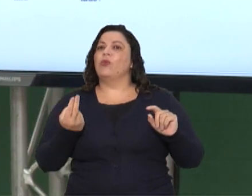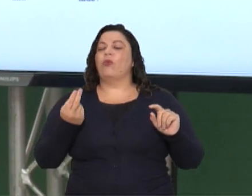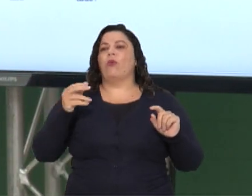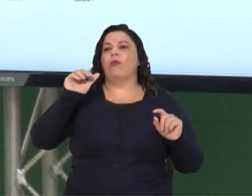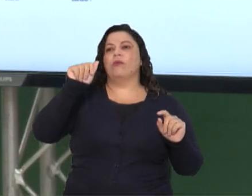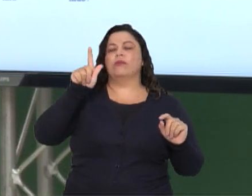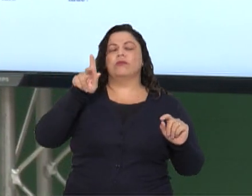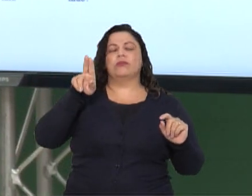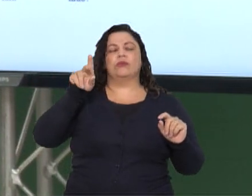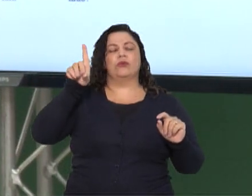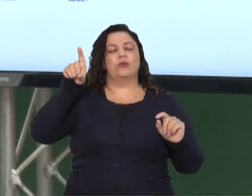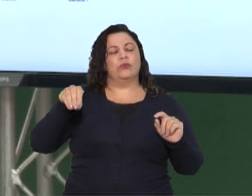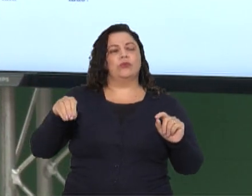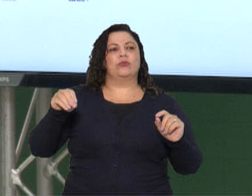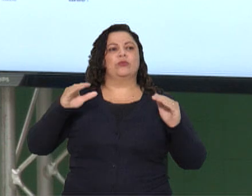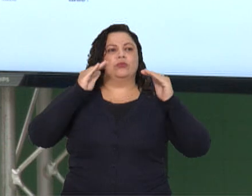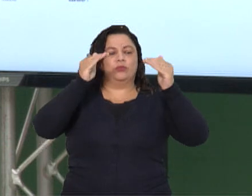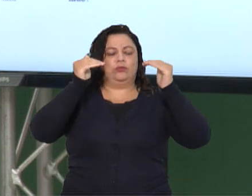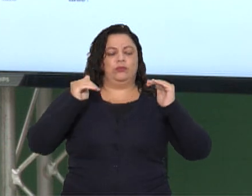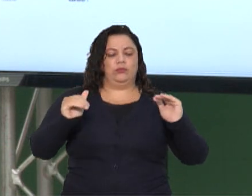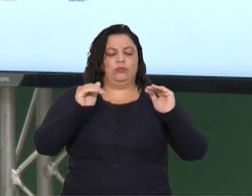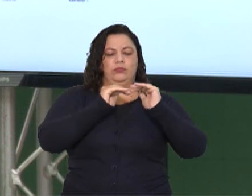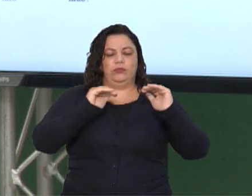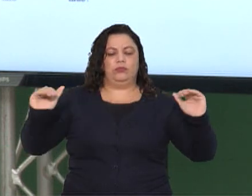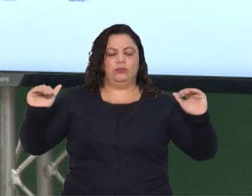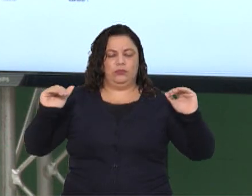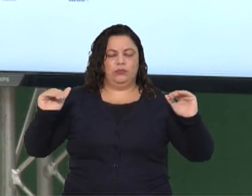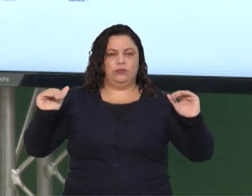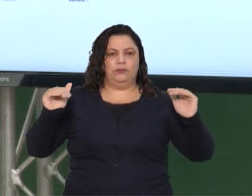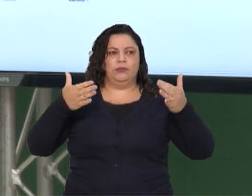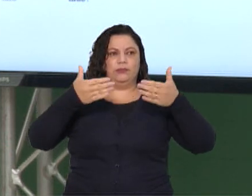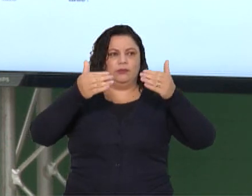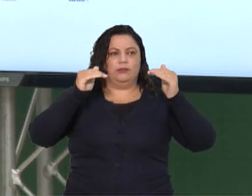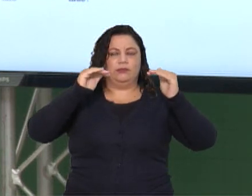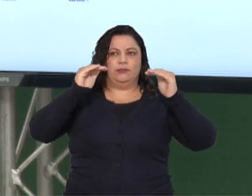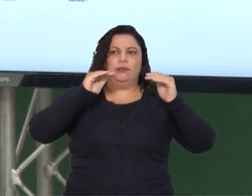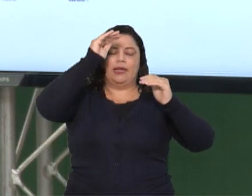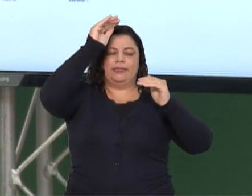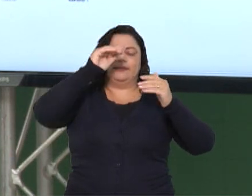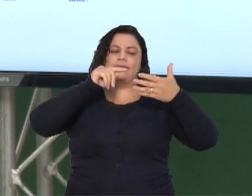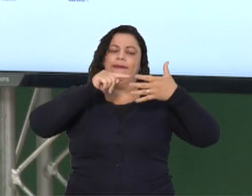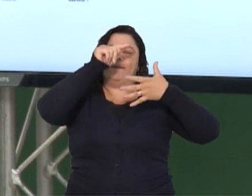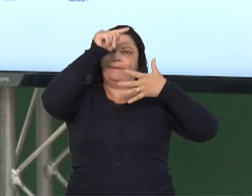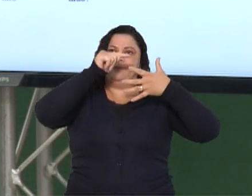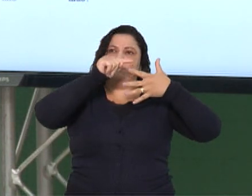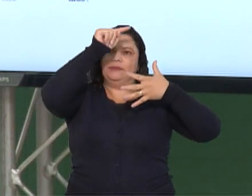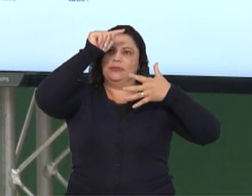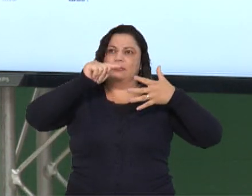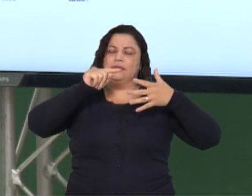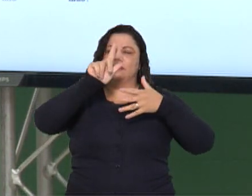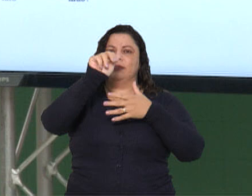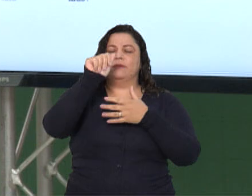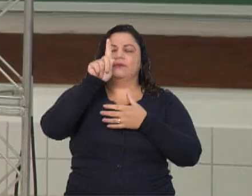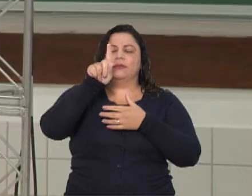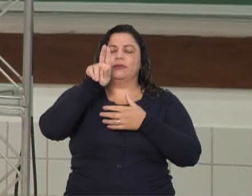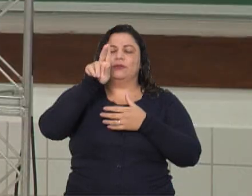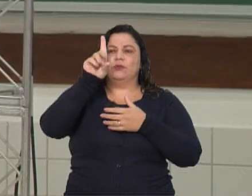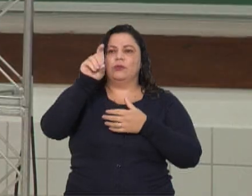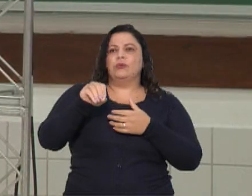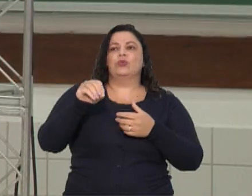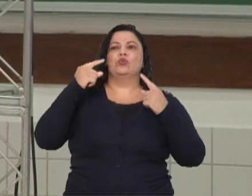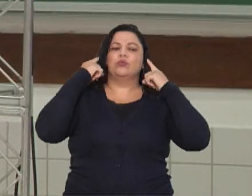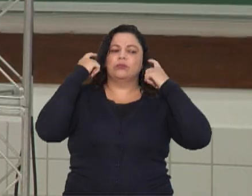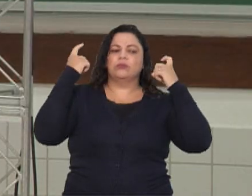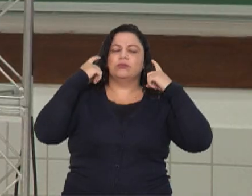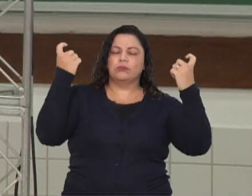baixo dessas linhas, mais grave ela vai ser. Quanto mais lá para cima, mais agudo vai ser esse som. Então,